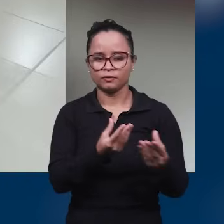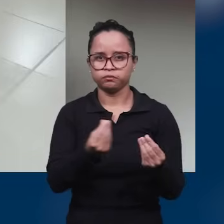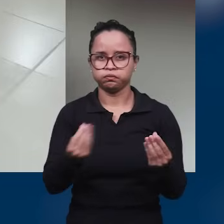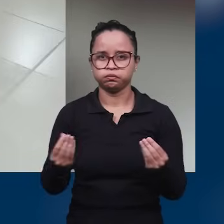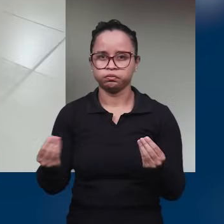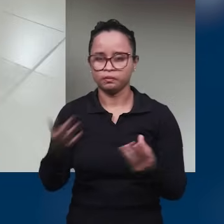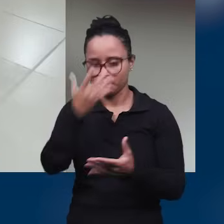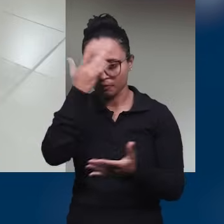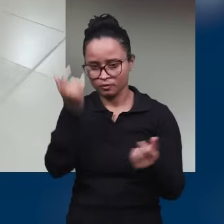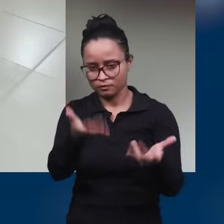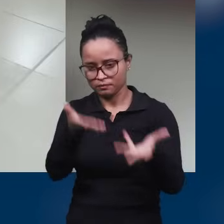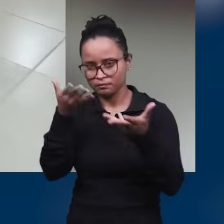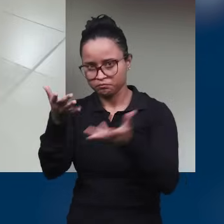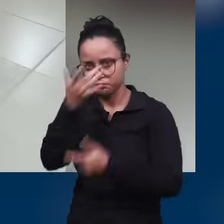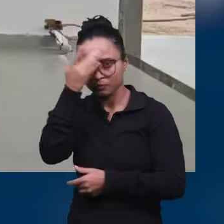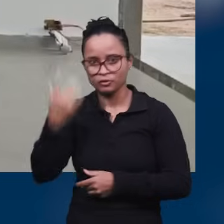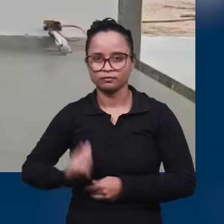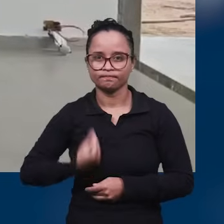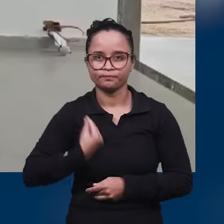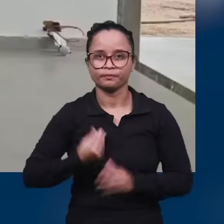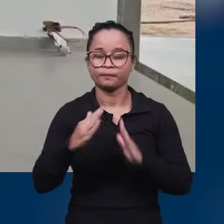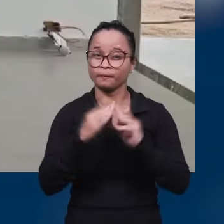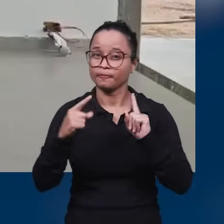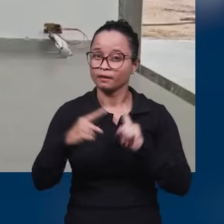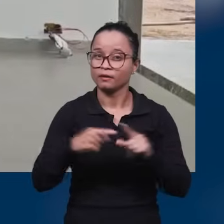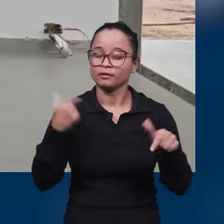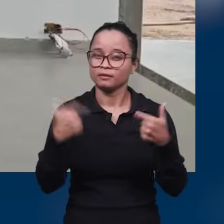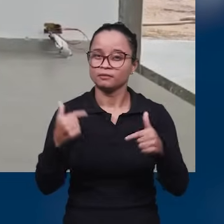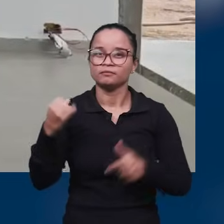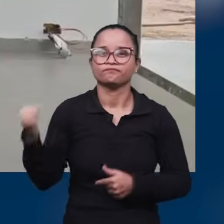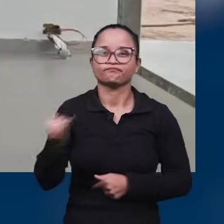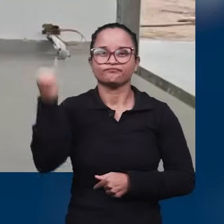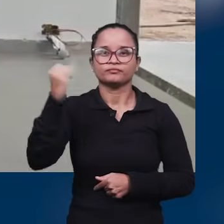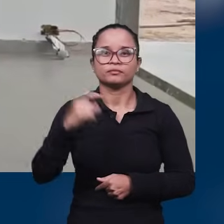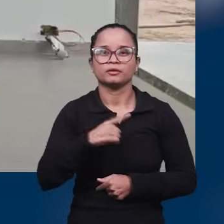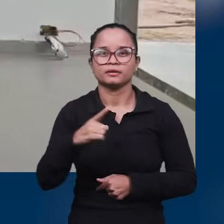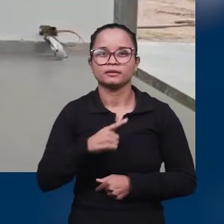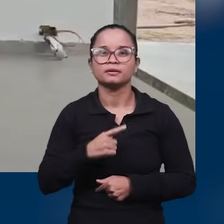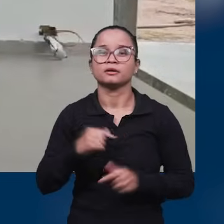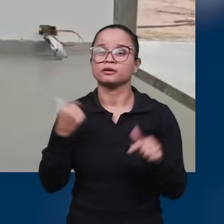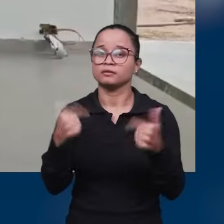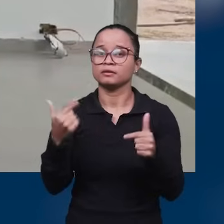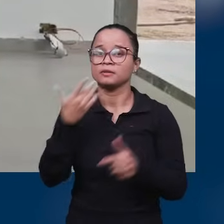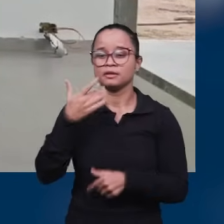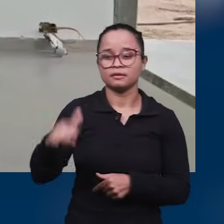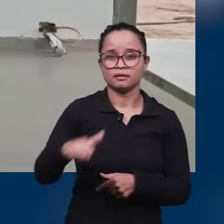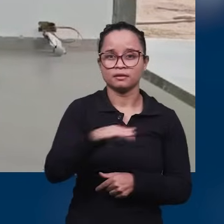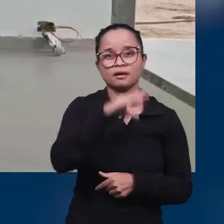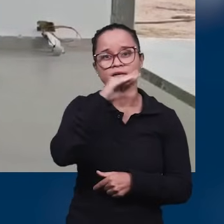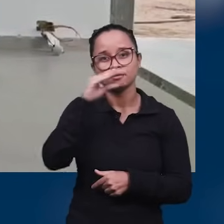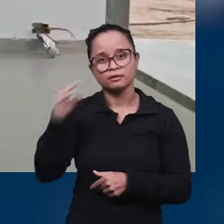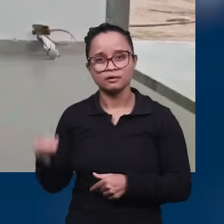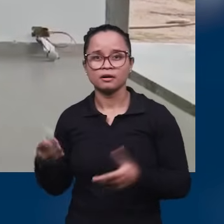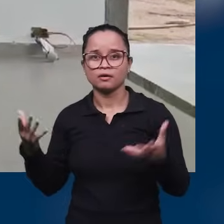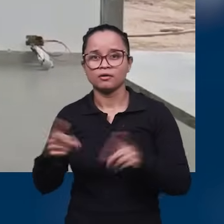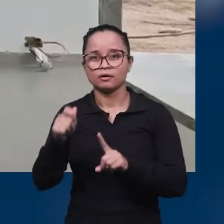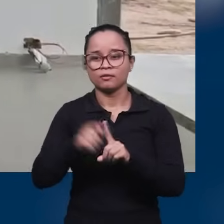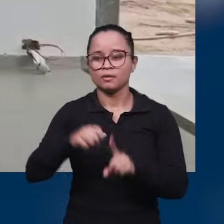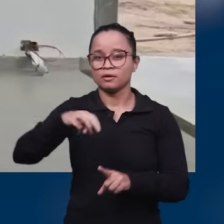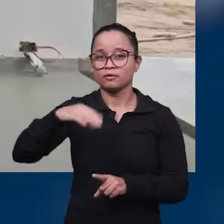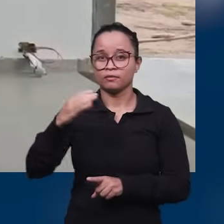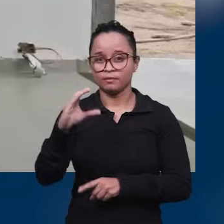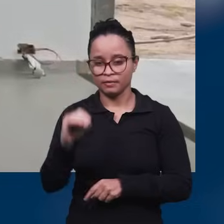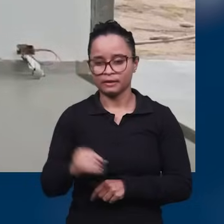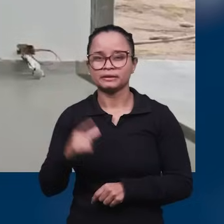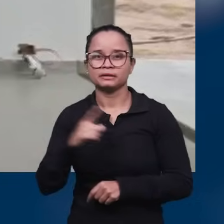que é o trabalho das crianças, intermediários e adolescentes, agora do mês de março. E colhemos muitos frutos e o nome do Senhor foi grandemente glorificado. Amém. Irmãos,